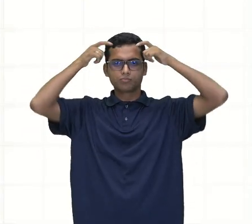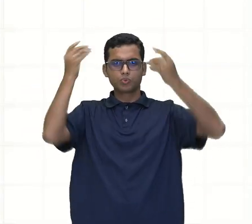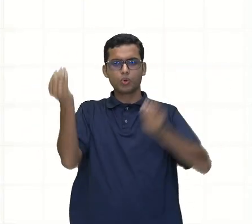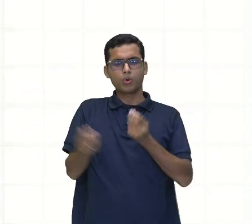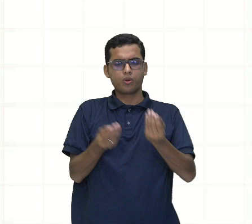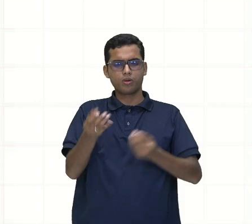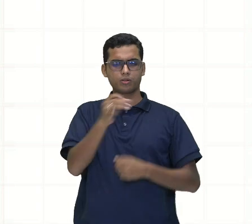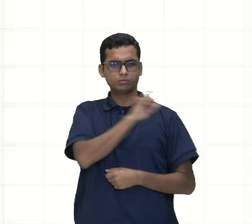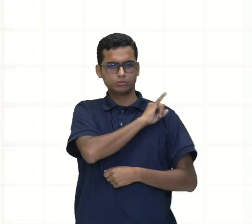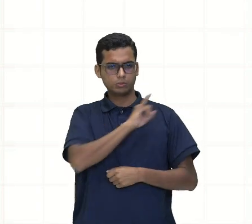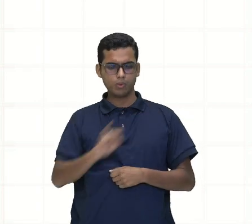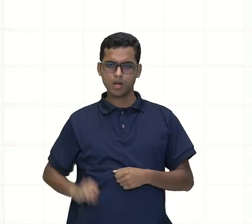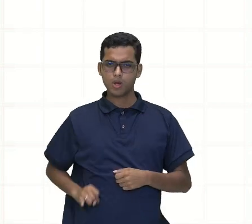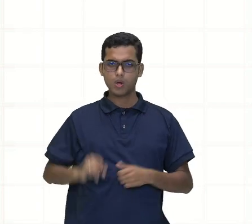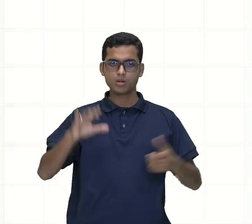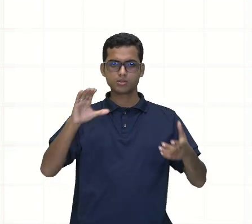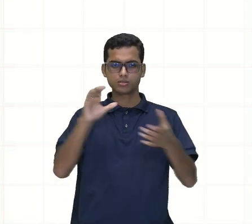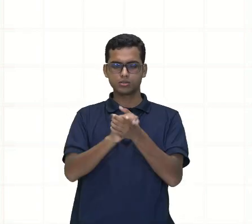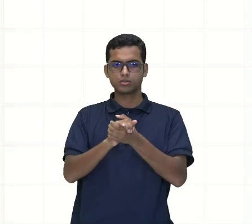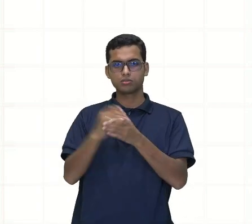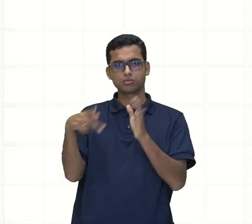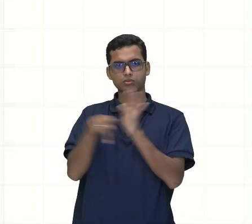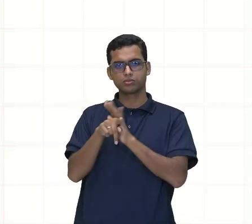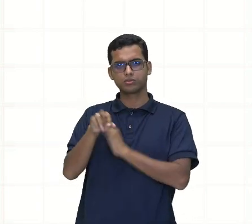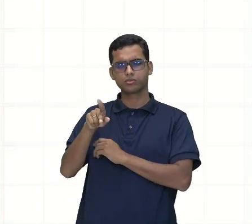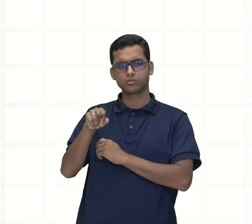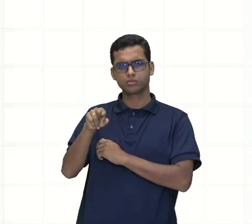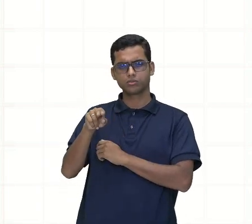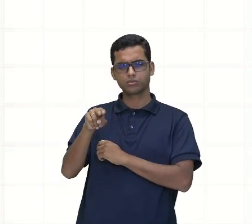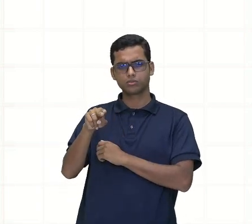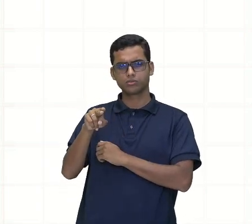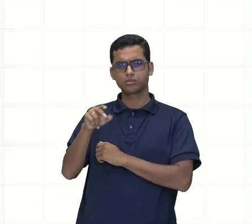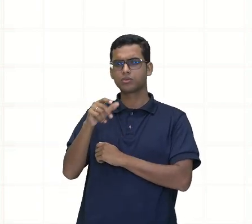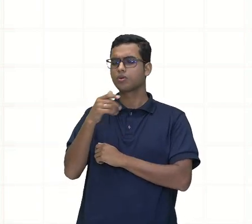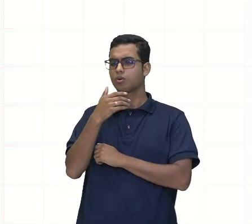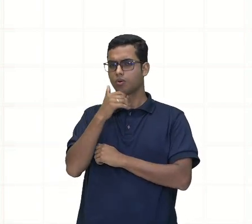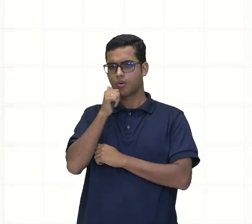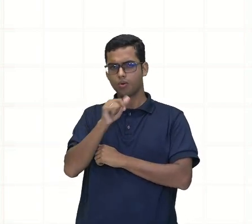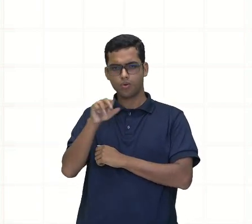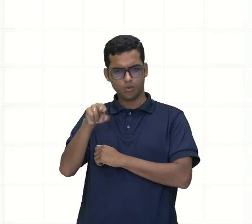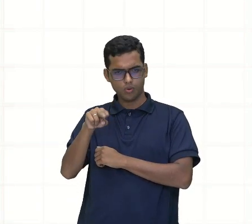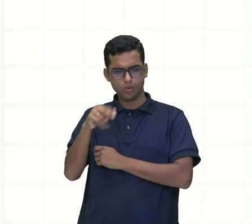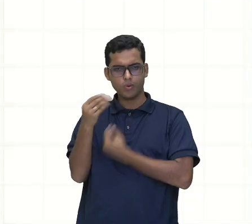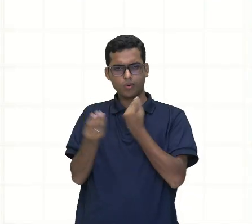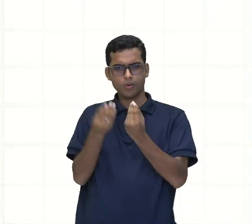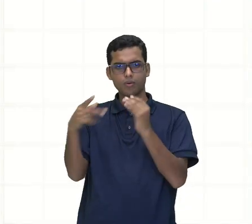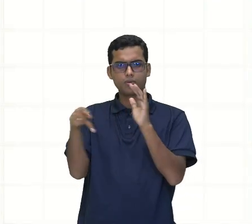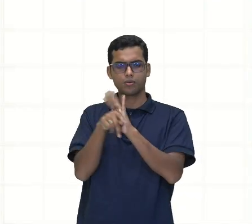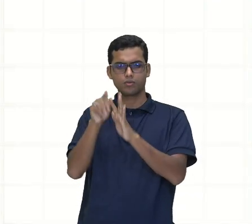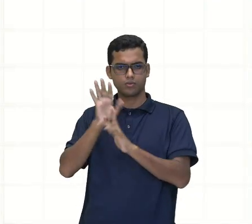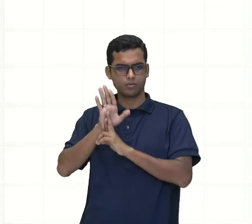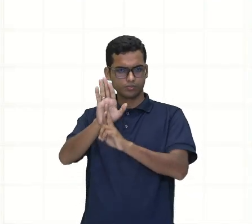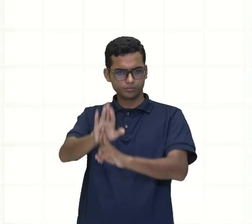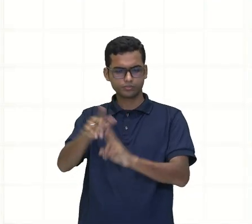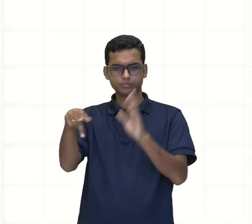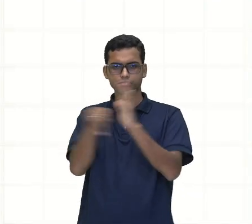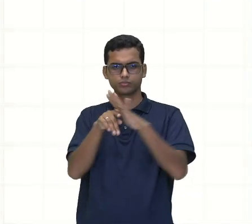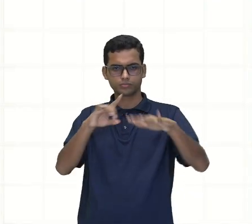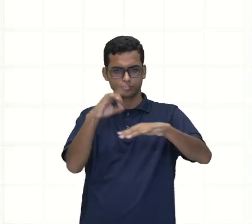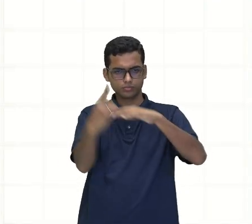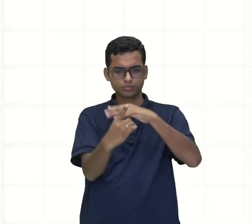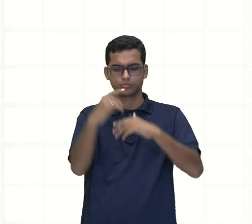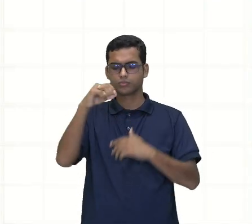casava-se com a sua irmã, que era a representação de uma divindade inca, que era justamente Mama